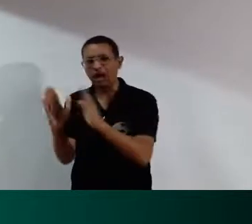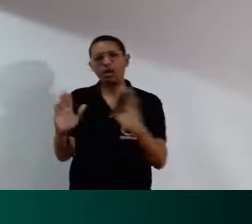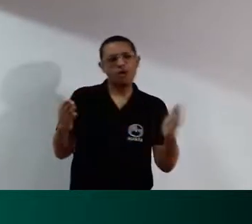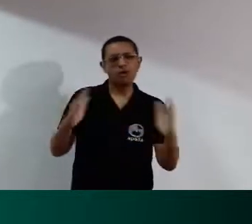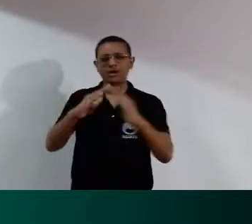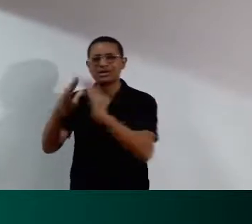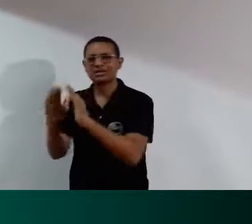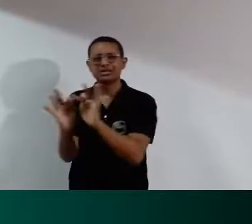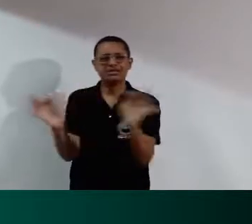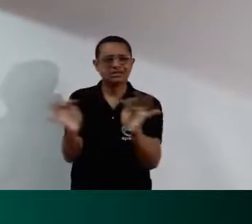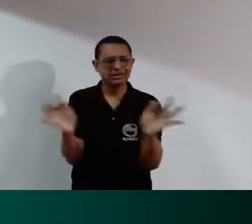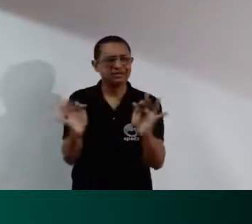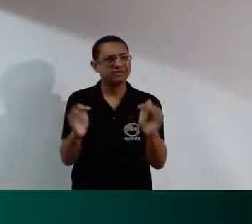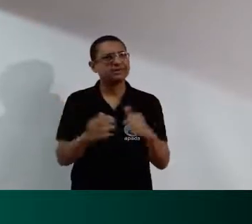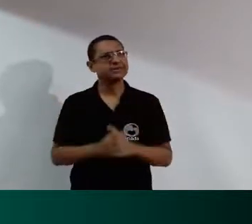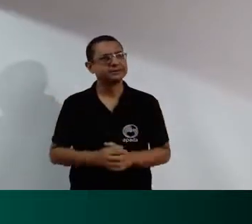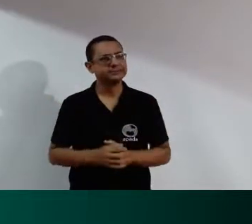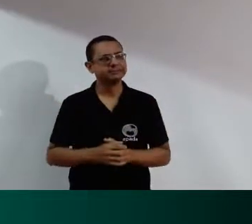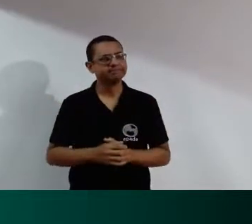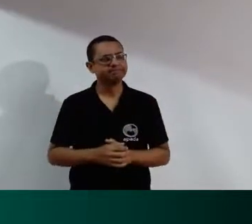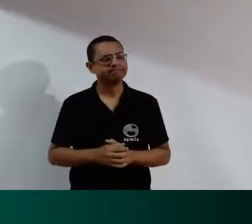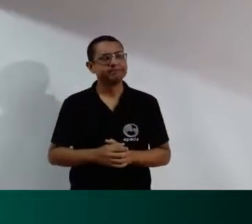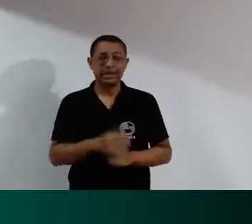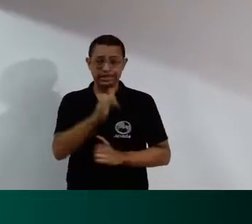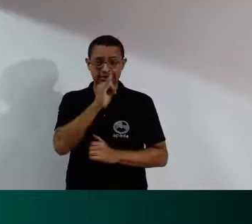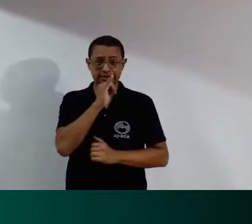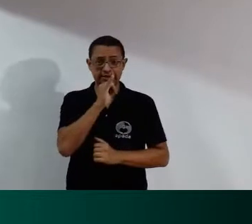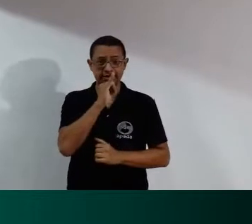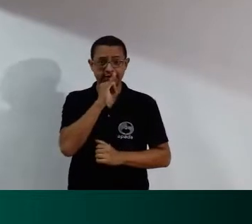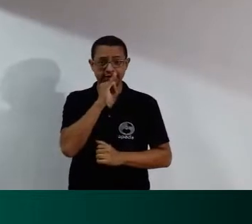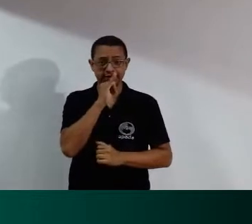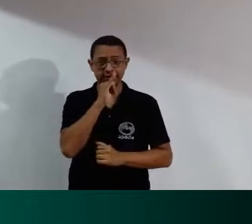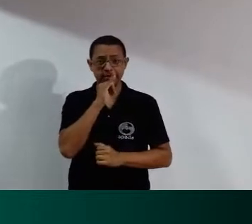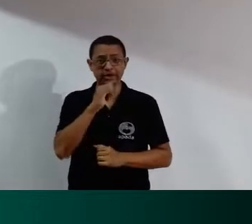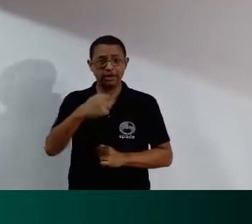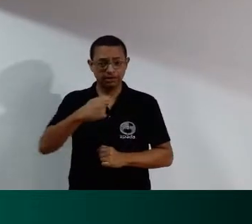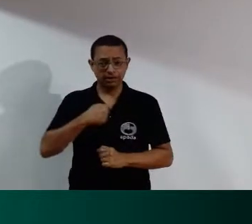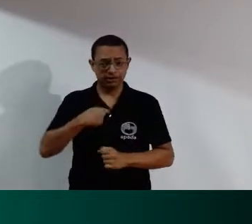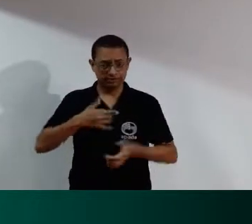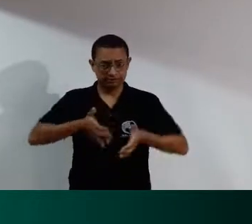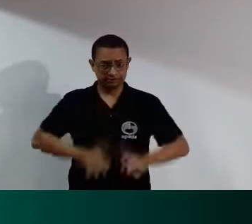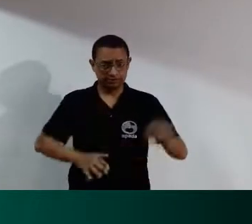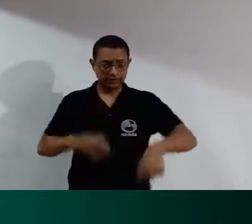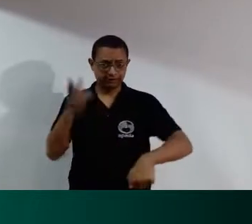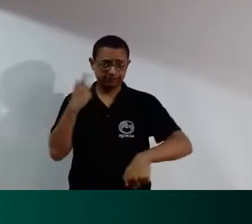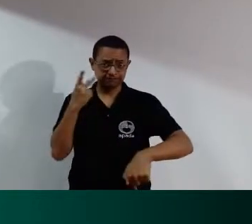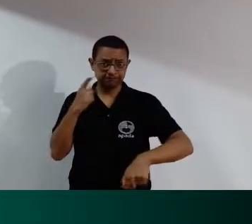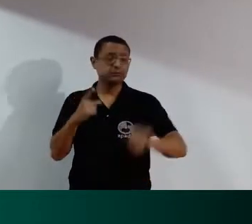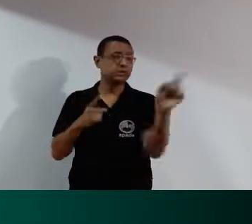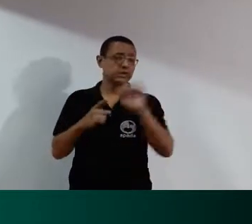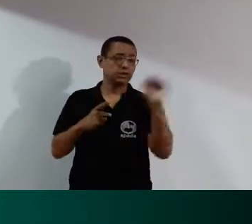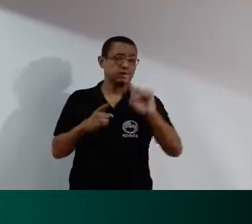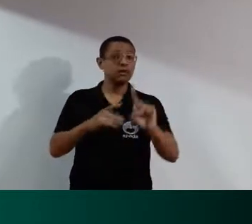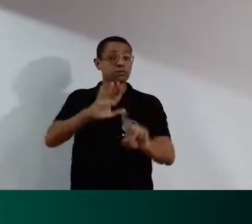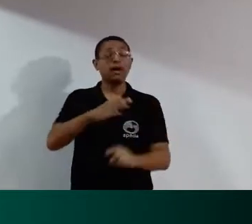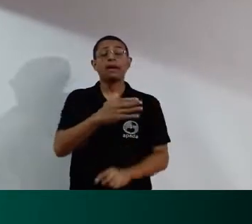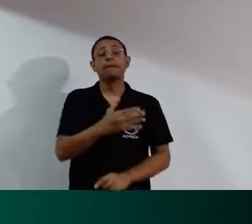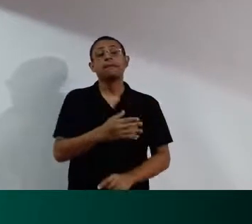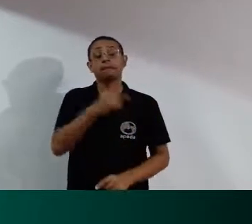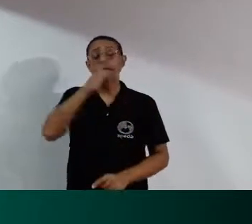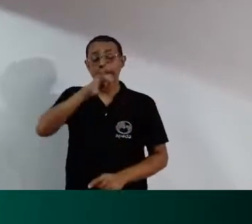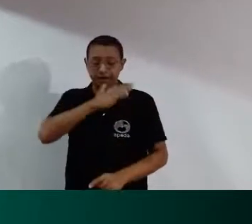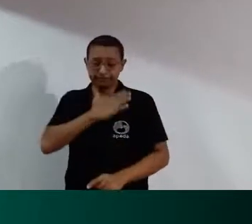meu percurso aqui que não nasci aqui em Fortaleza mas meu pai era cearense